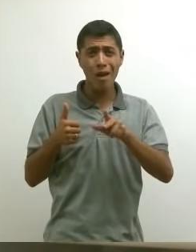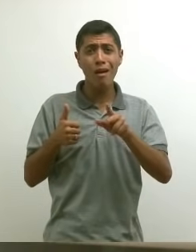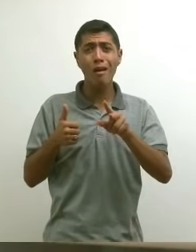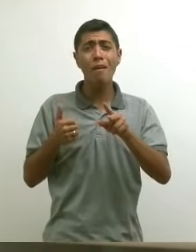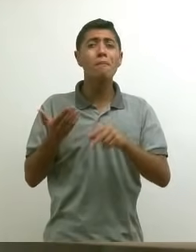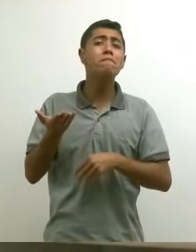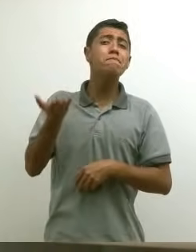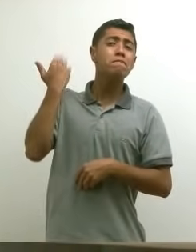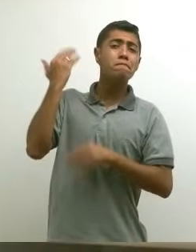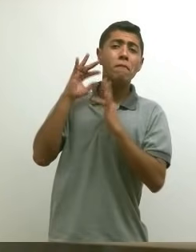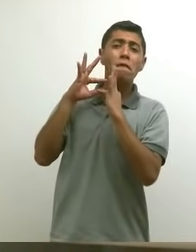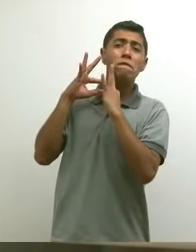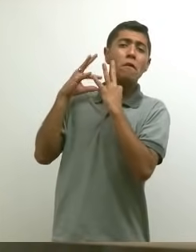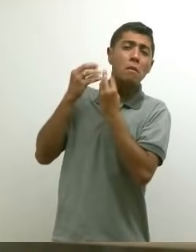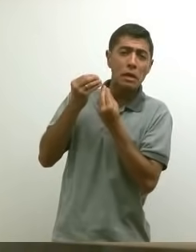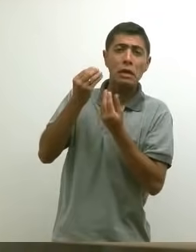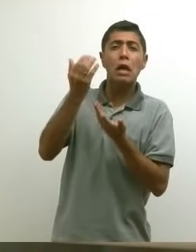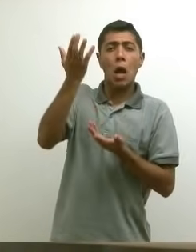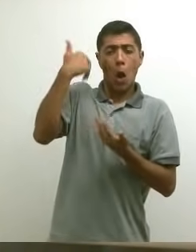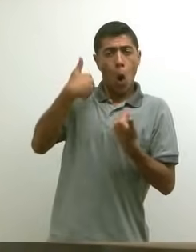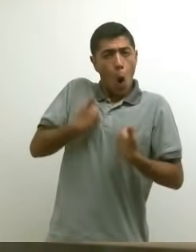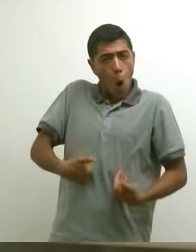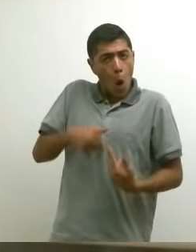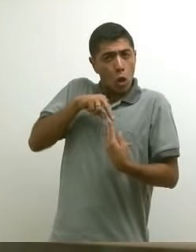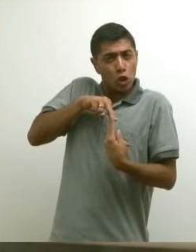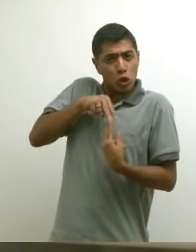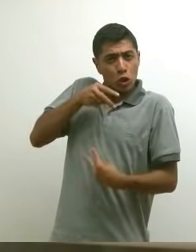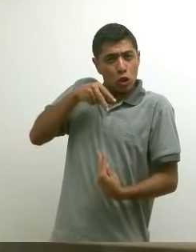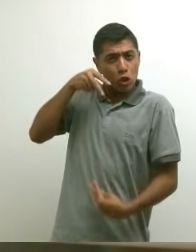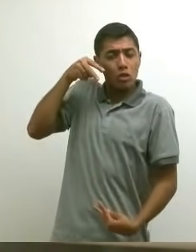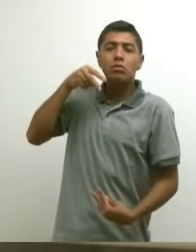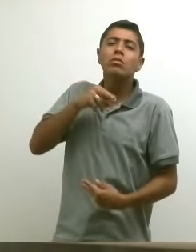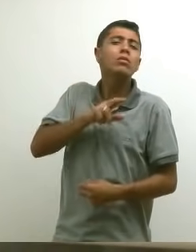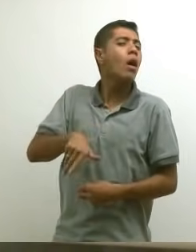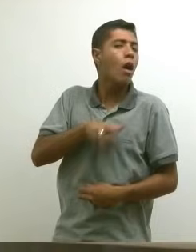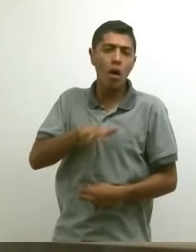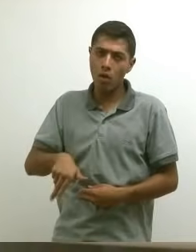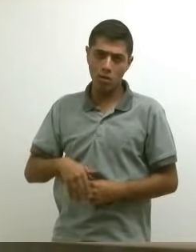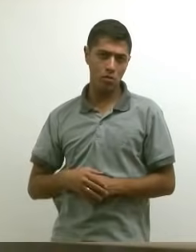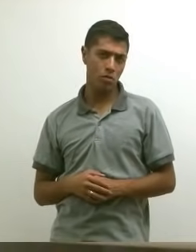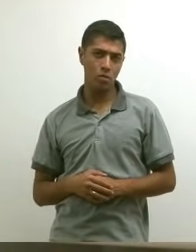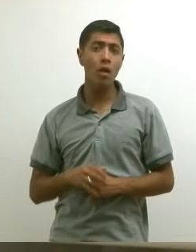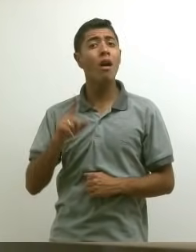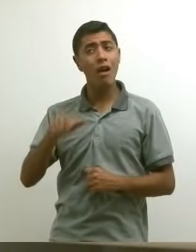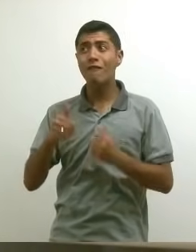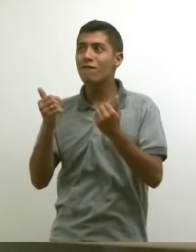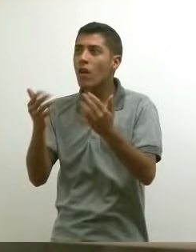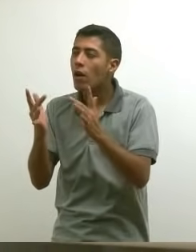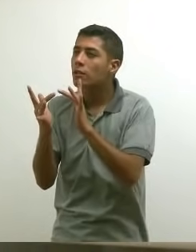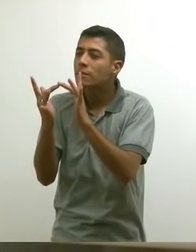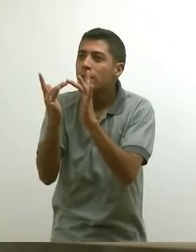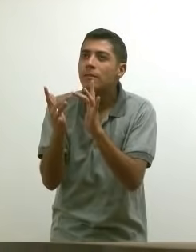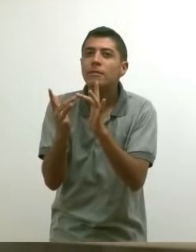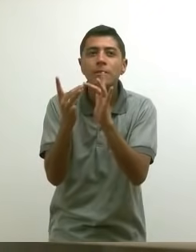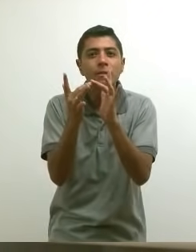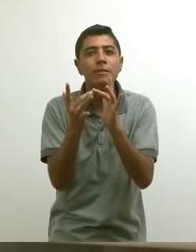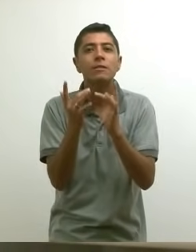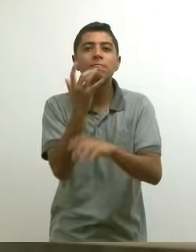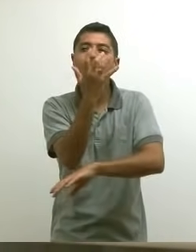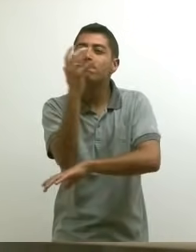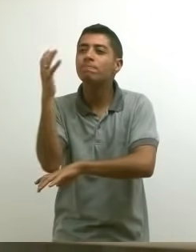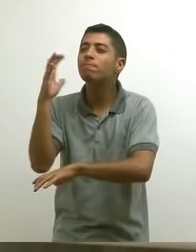têm a ver um pouco claro com estilo de vida da alimentação também que a flora intestinal de quem vive na